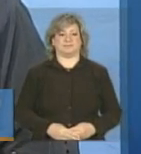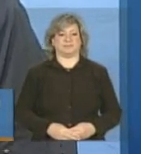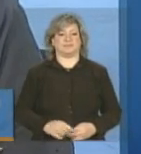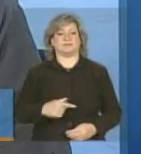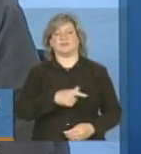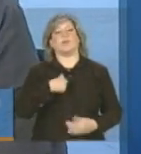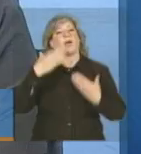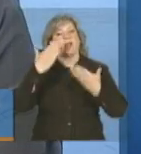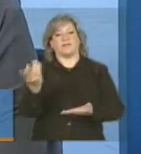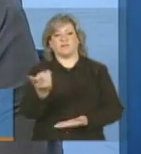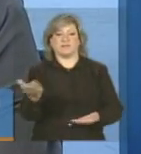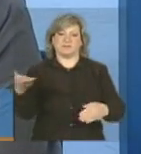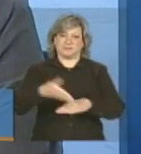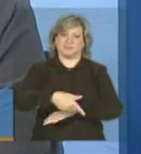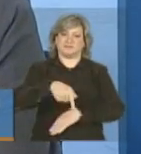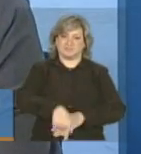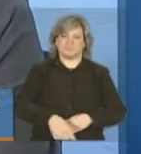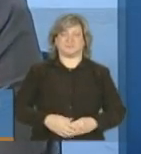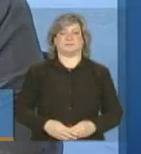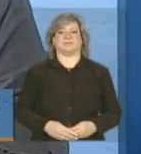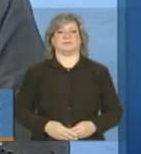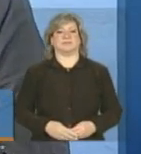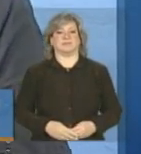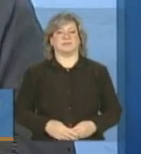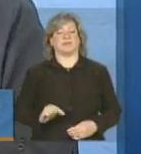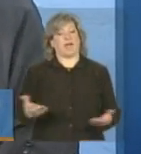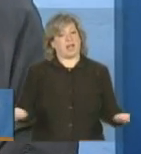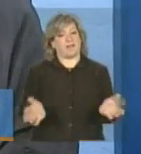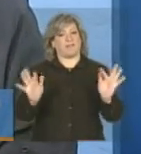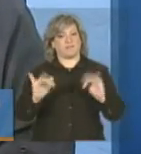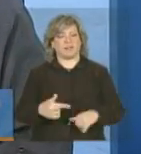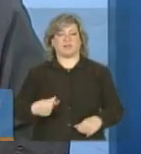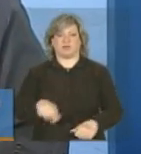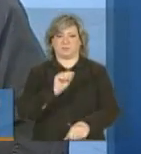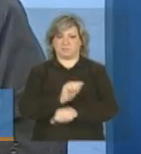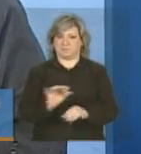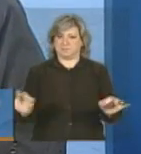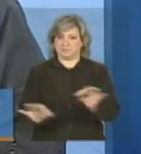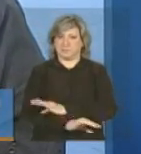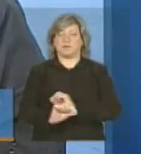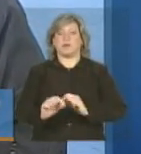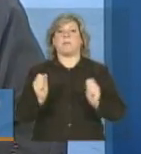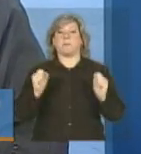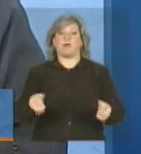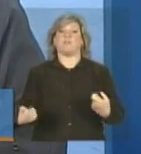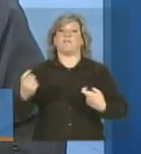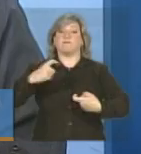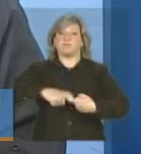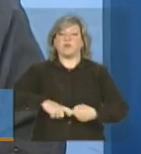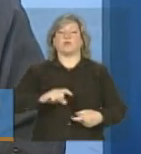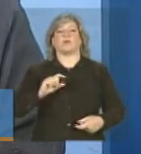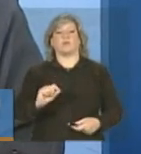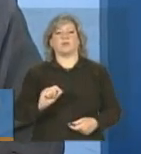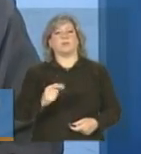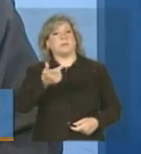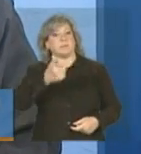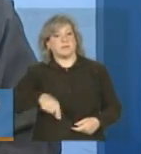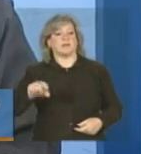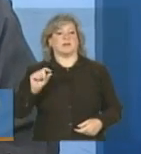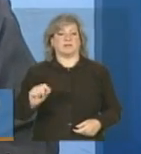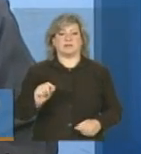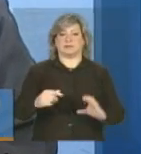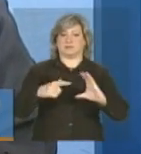pela participação. Obrigada. Bom, por hora é só, a gente fica por aqui. Podemos voltar, então, com mais